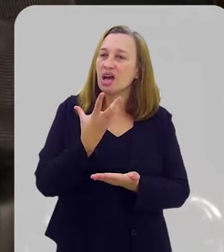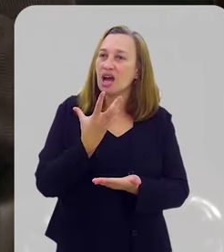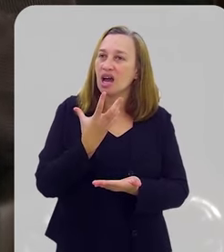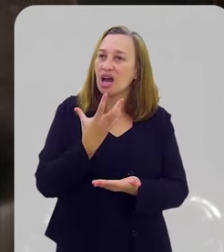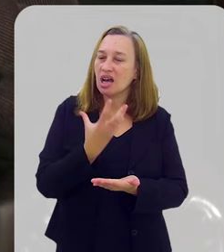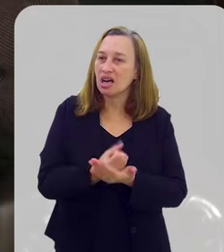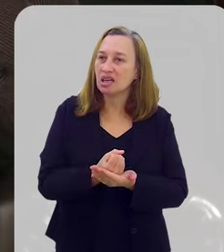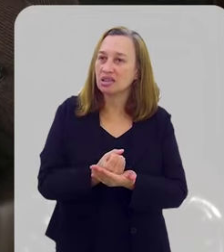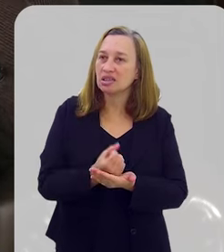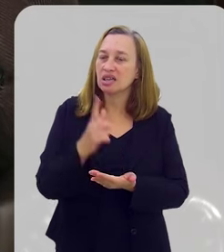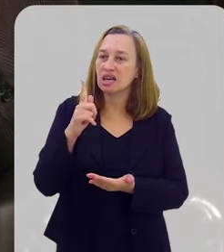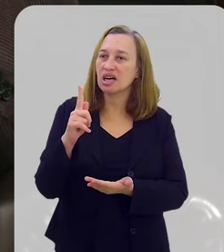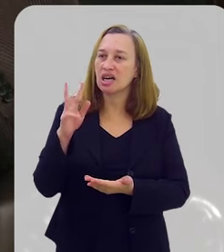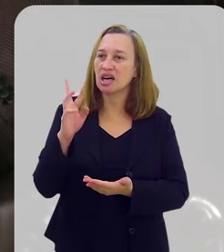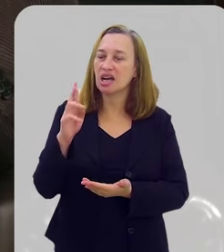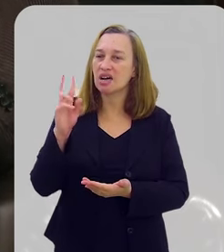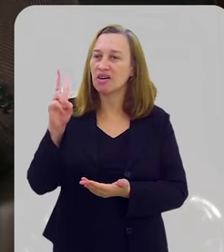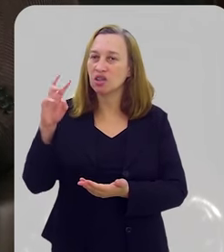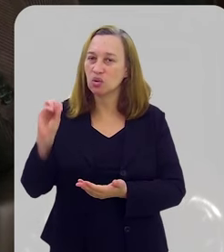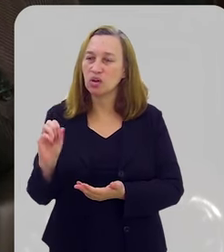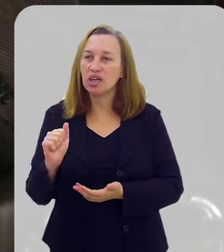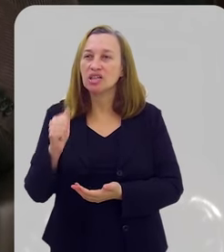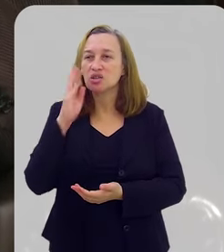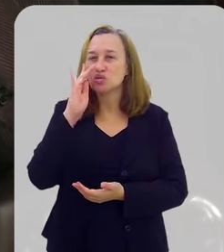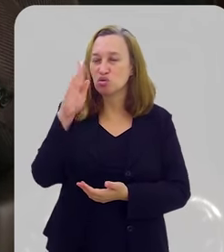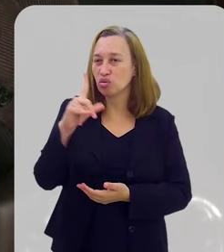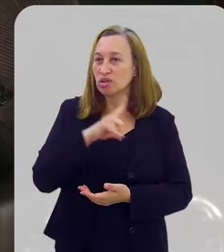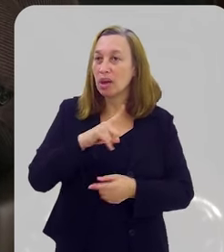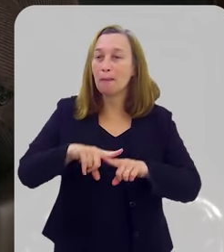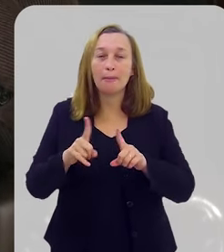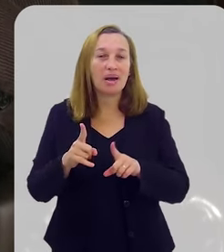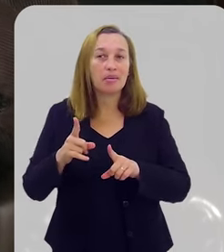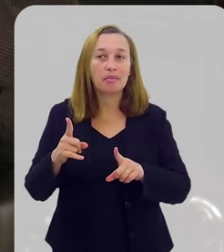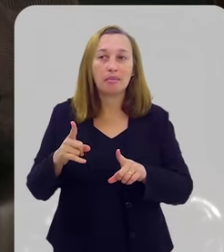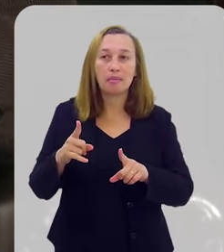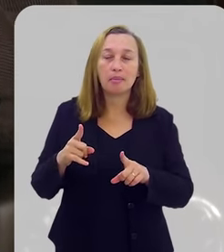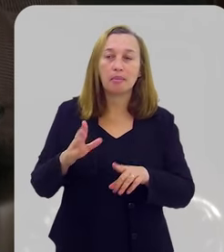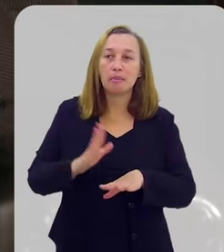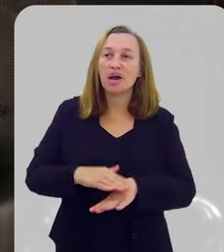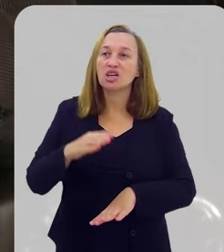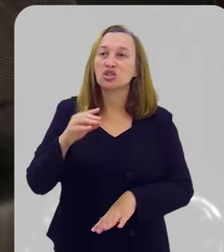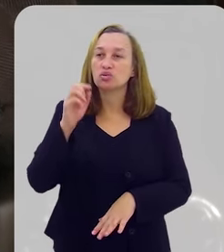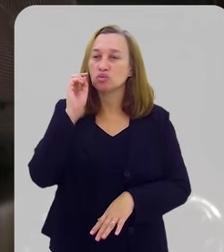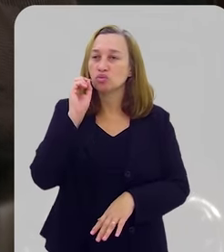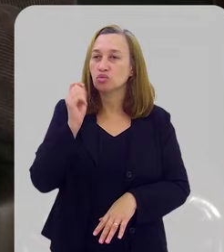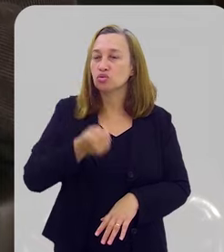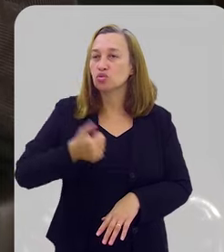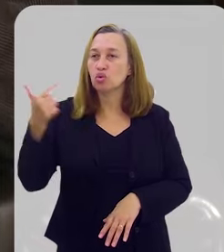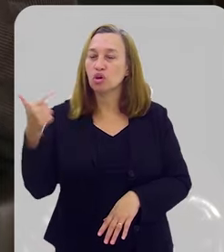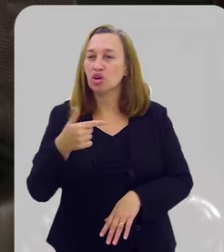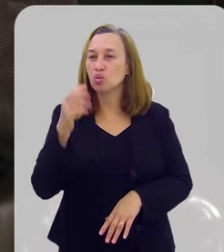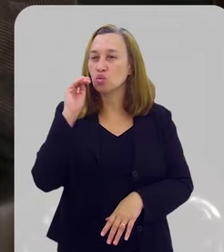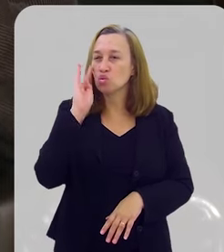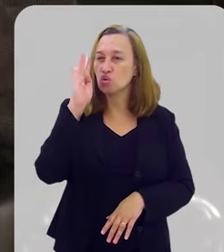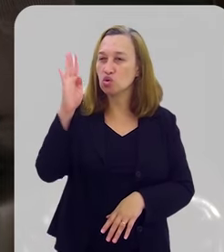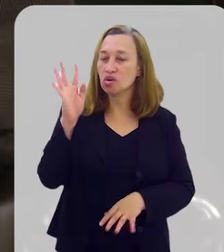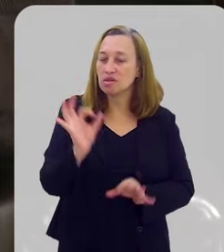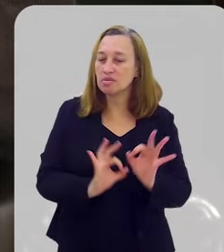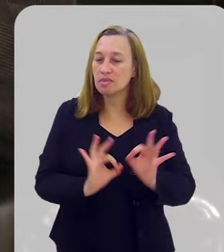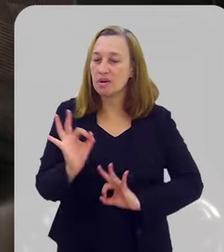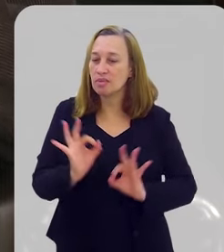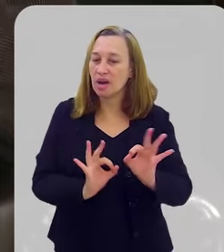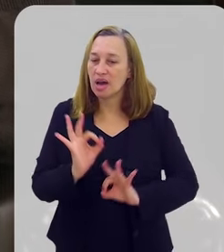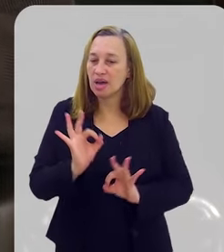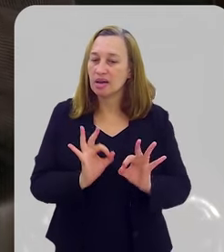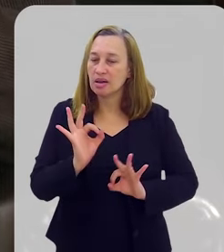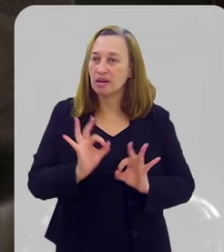pela gravadora, esse camarada tem um sonho, mas mais do que um sonho, ele se programa